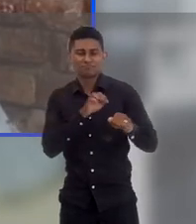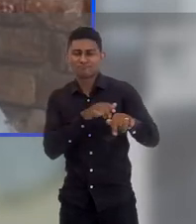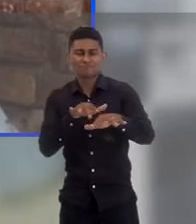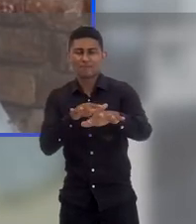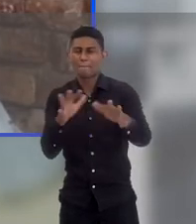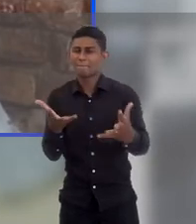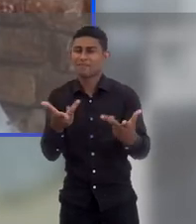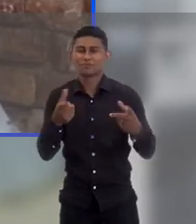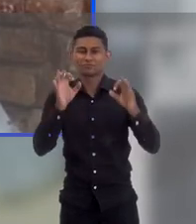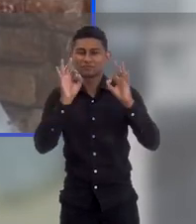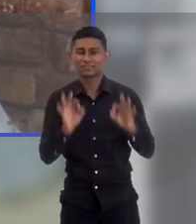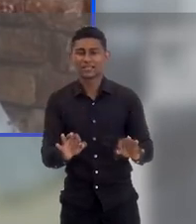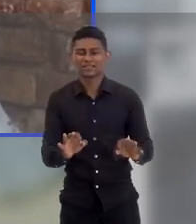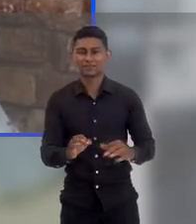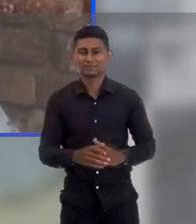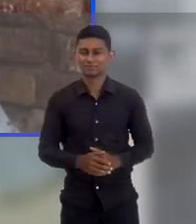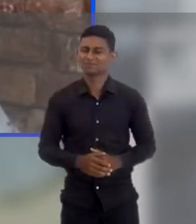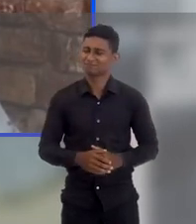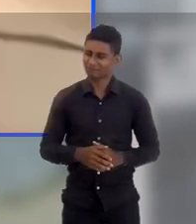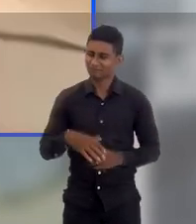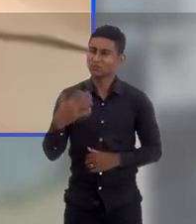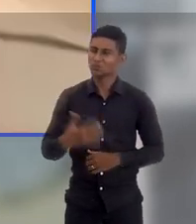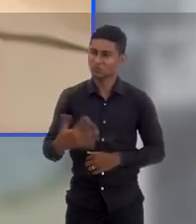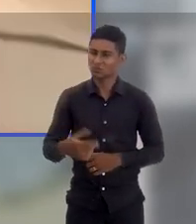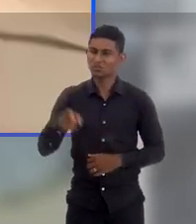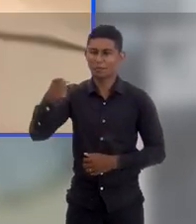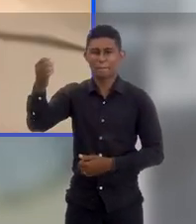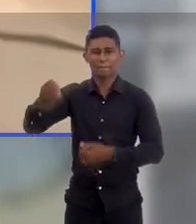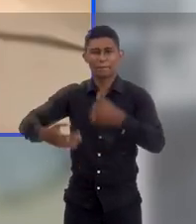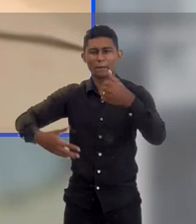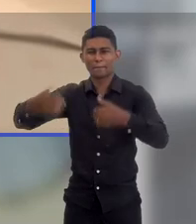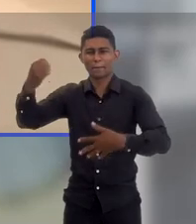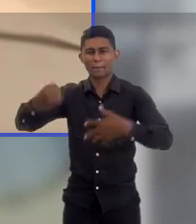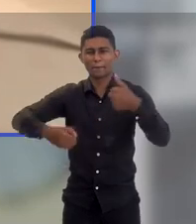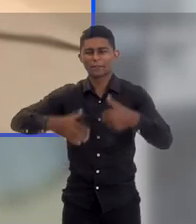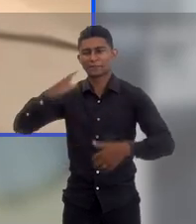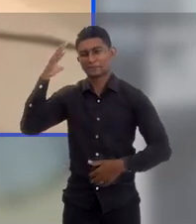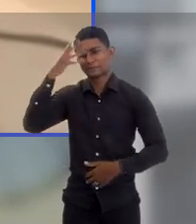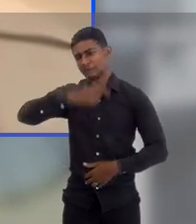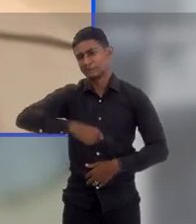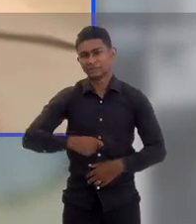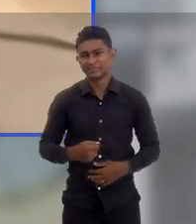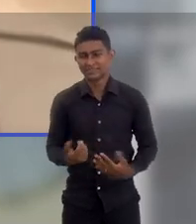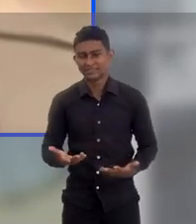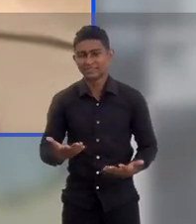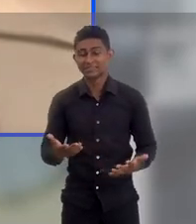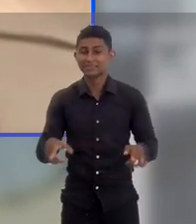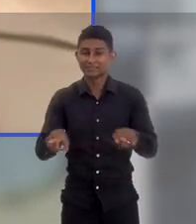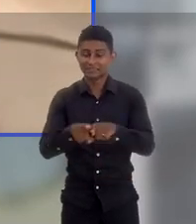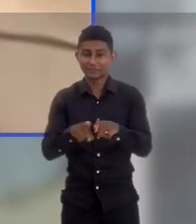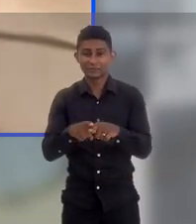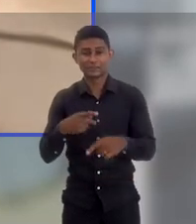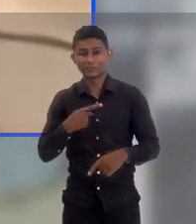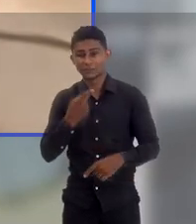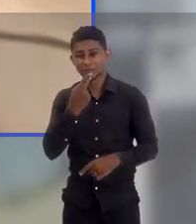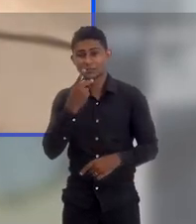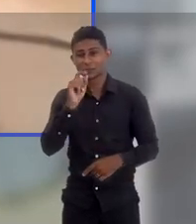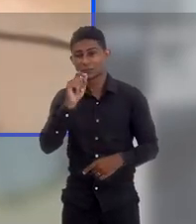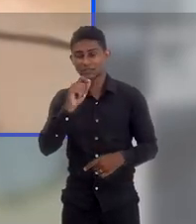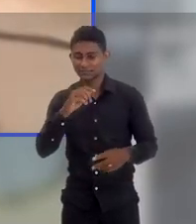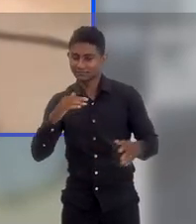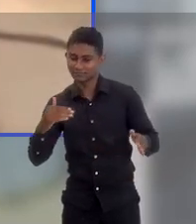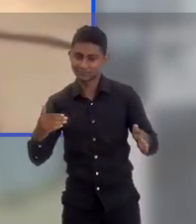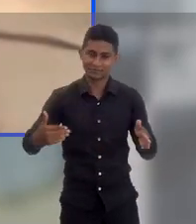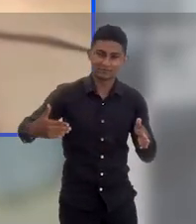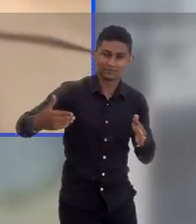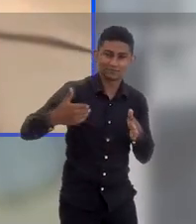maravilhoso, seja quando for. Que lindas as suas palavras, viu? E eu vou pegar carona em você igualmente e